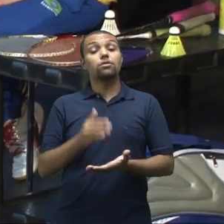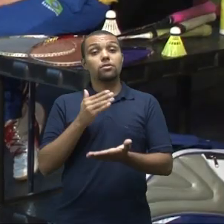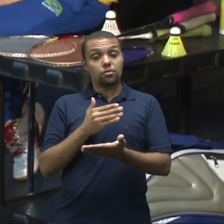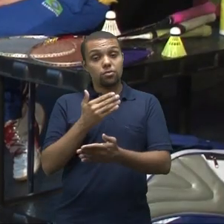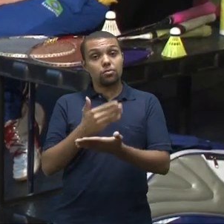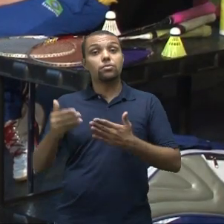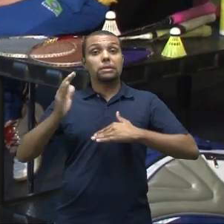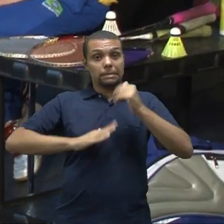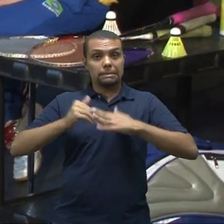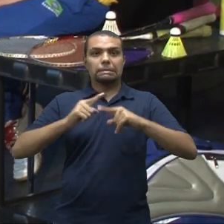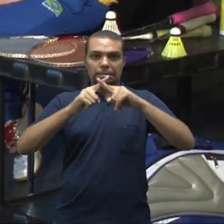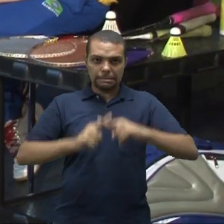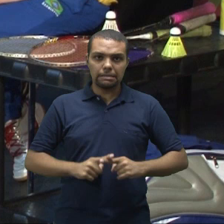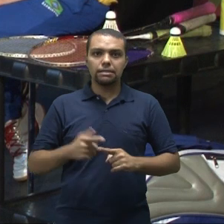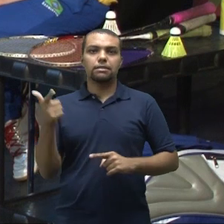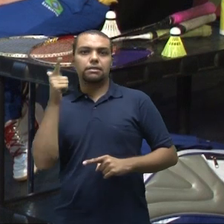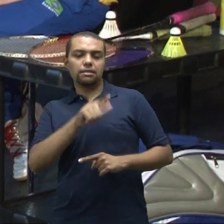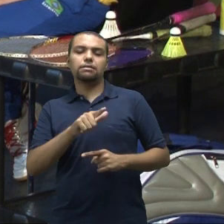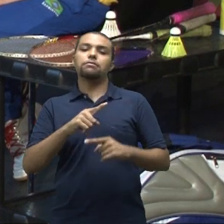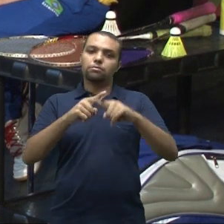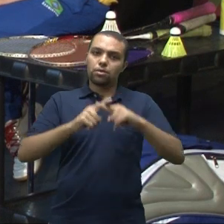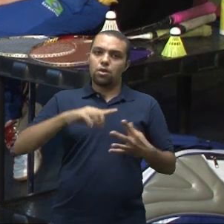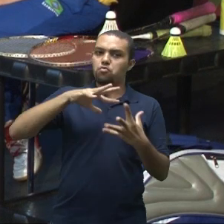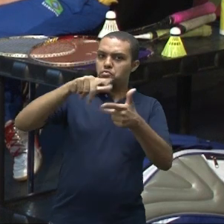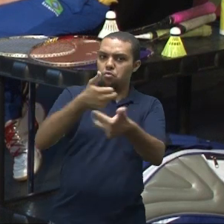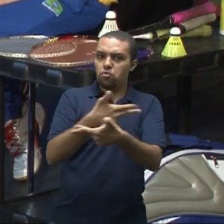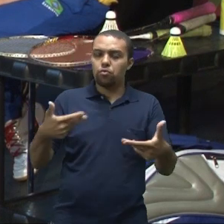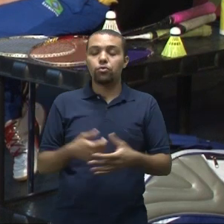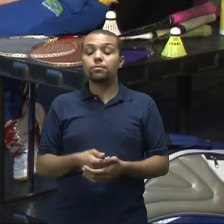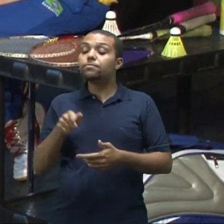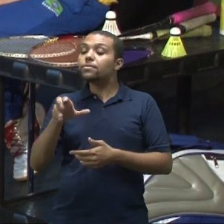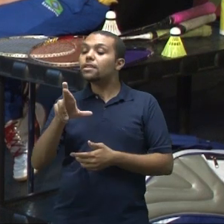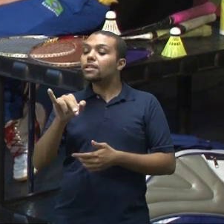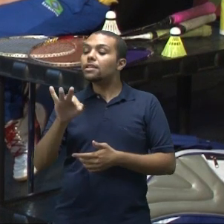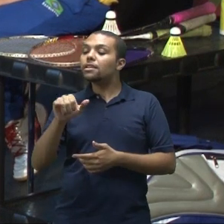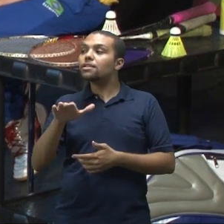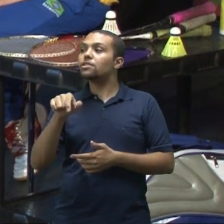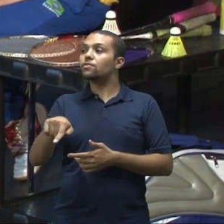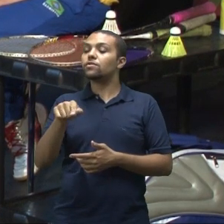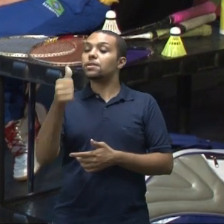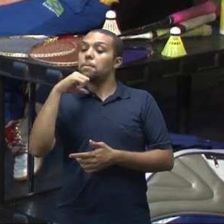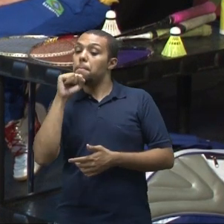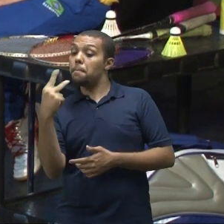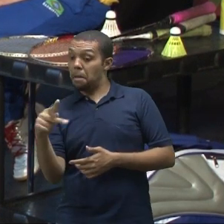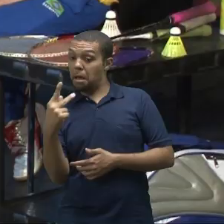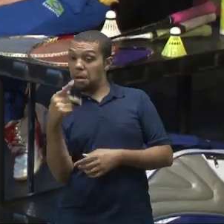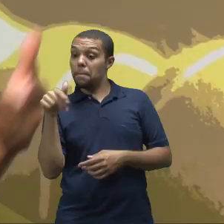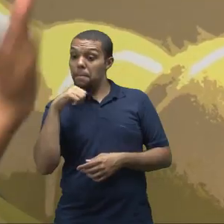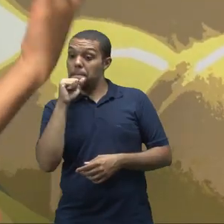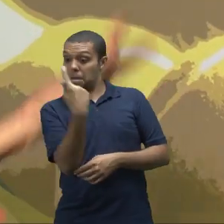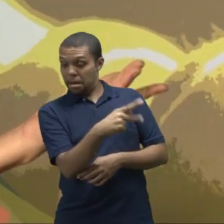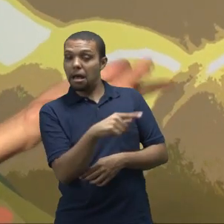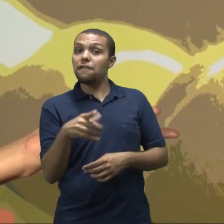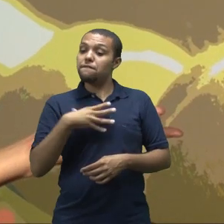9 anos. E comecei a treinar a sério pra competir, pra campeonato. E Cristiane, como que foi assim para você, seu